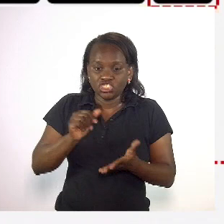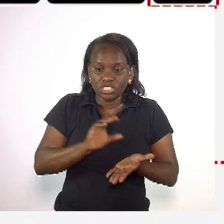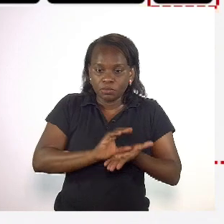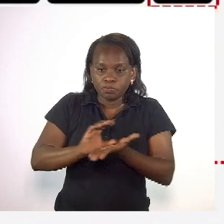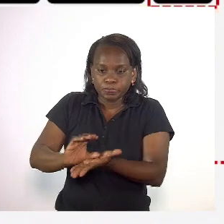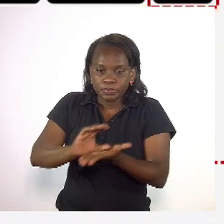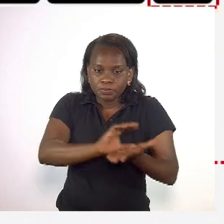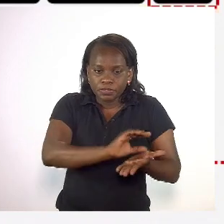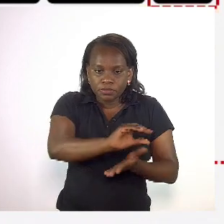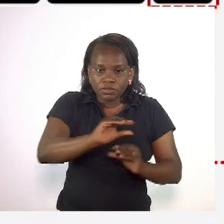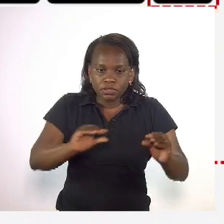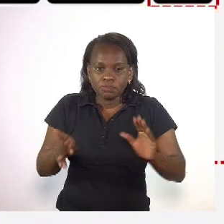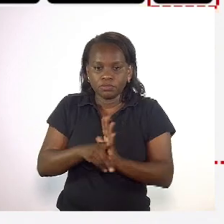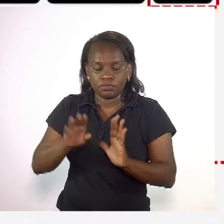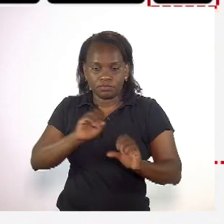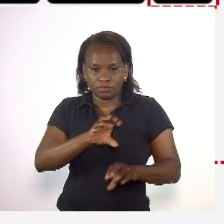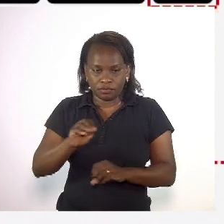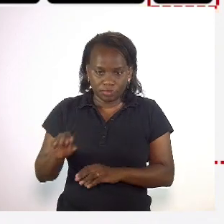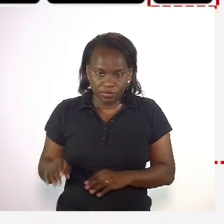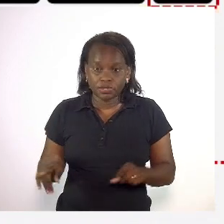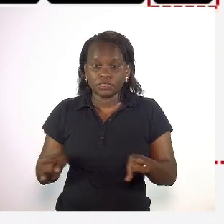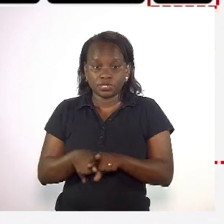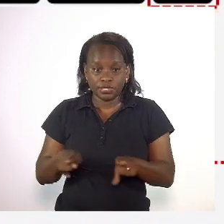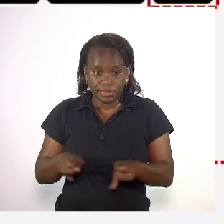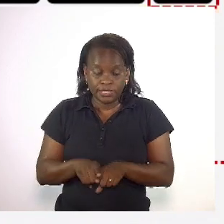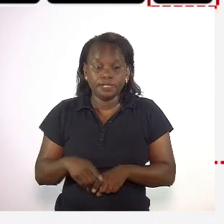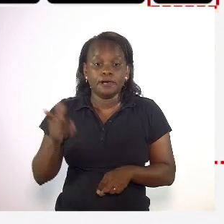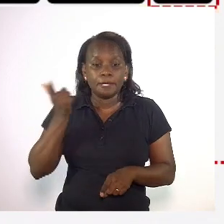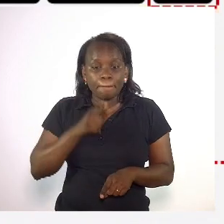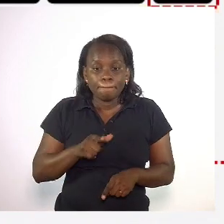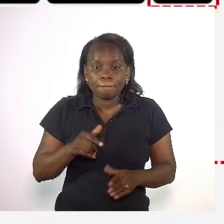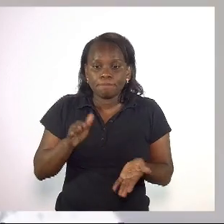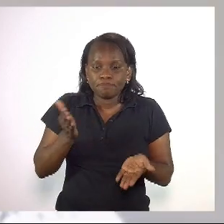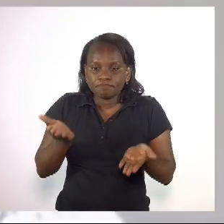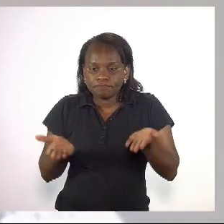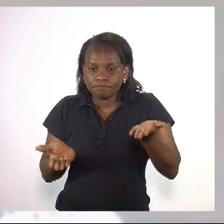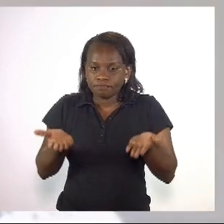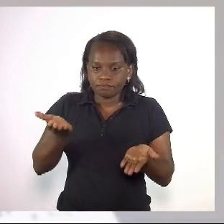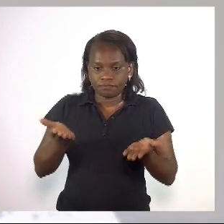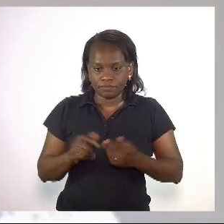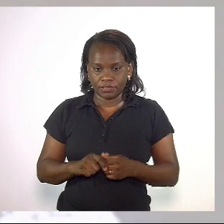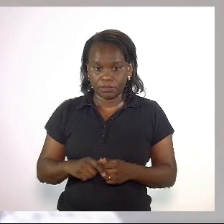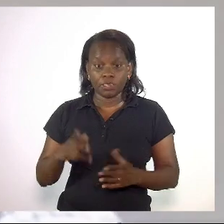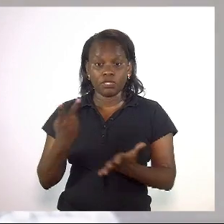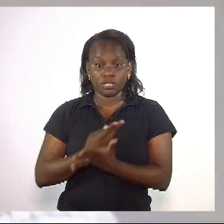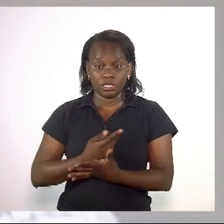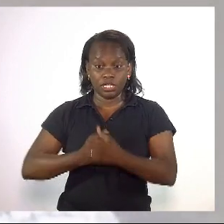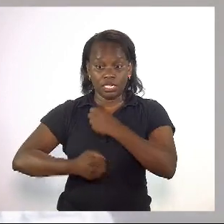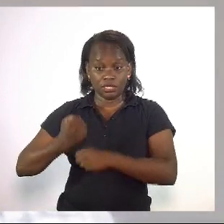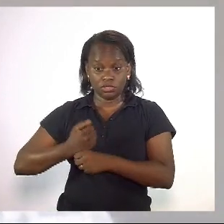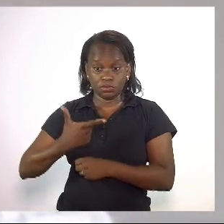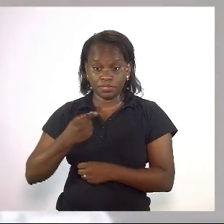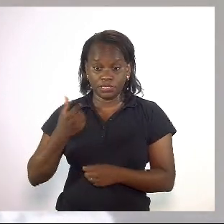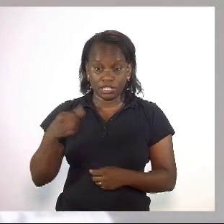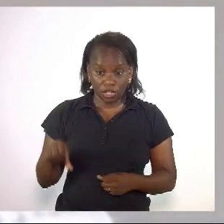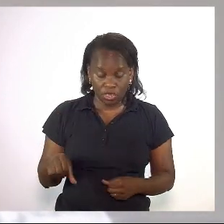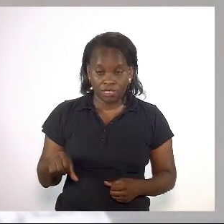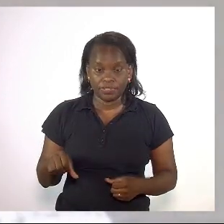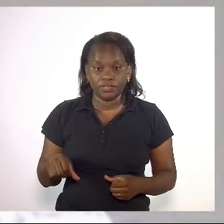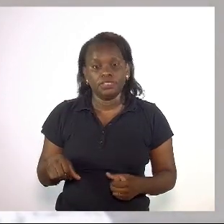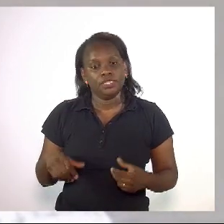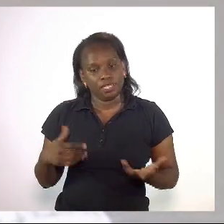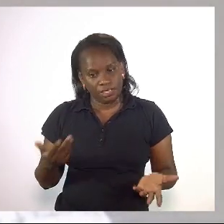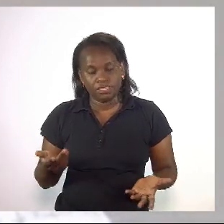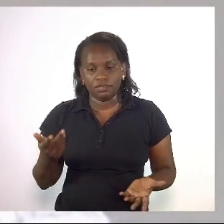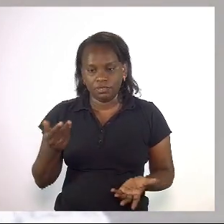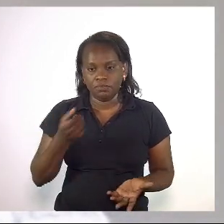recursos para a educação e, dessa forma, conseguir começar a equilibrar. O que aconteceu no ano de 2019, e aí o que é